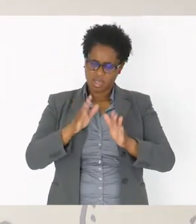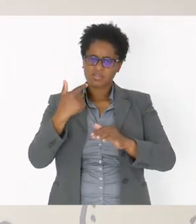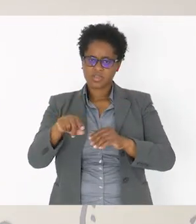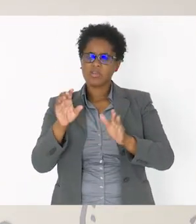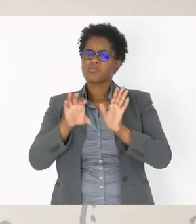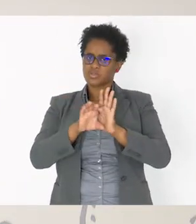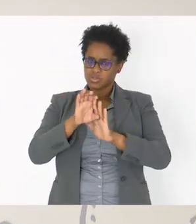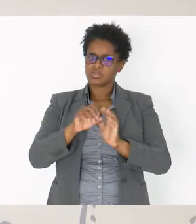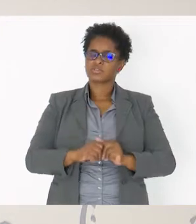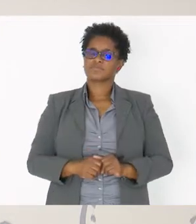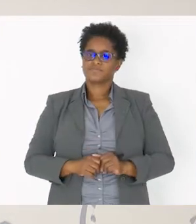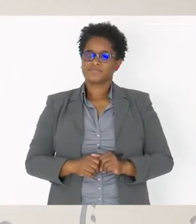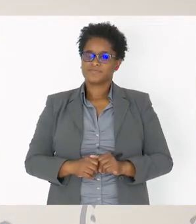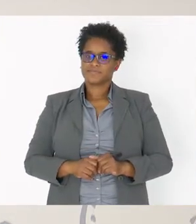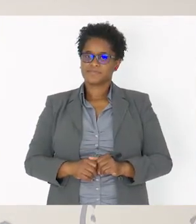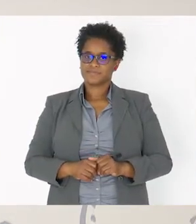condições de